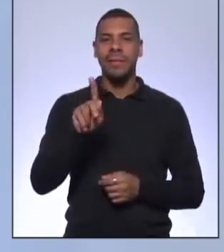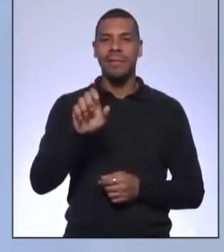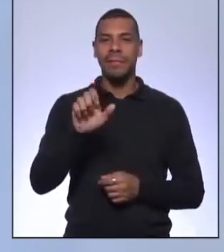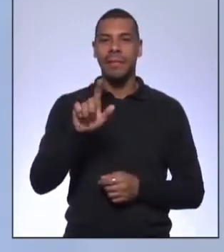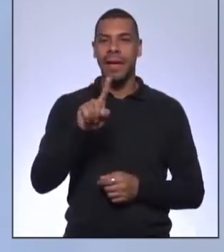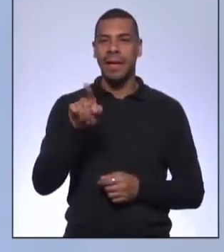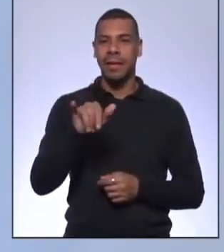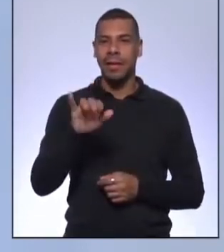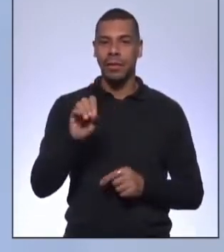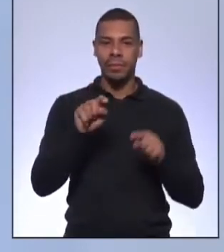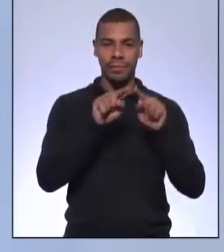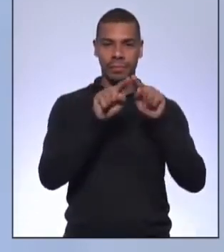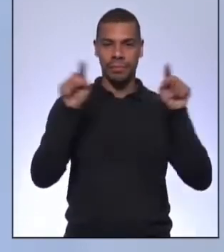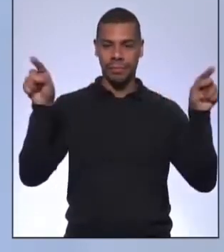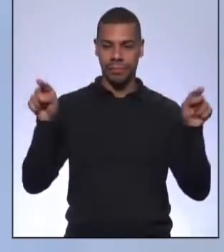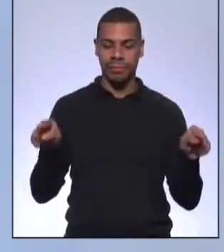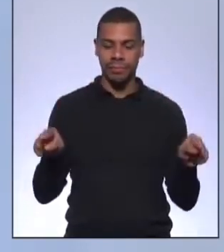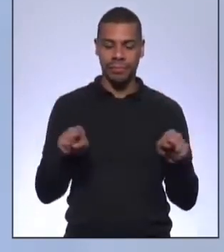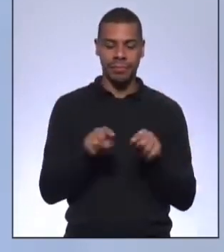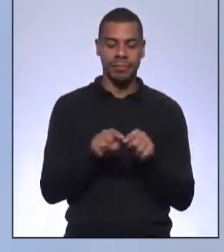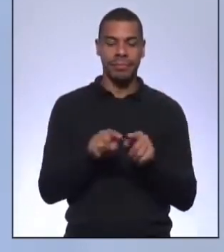lá formada, né, pelo